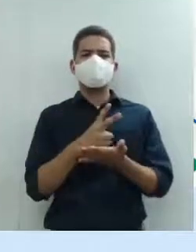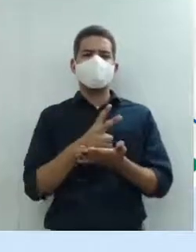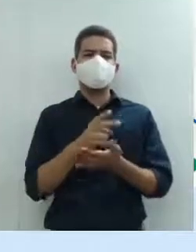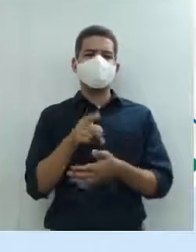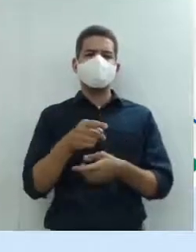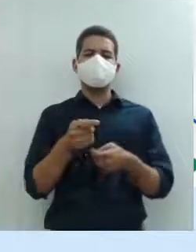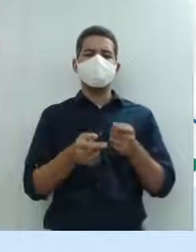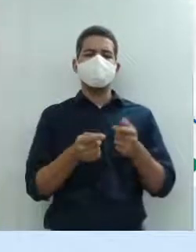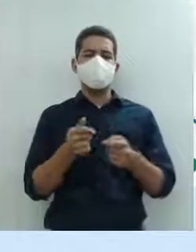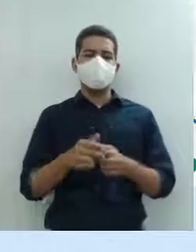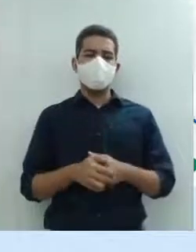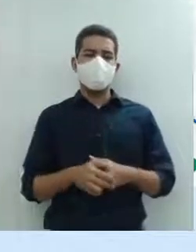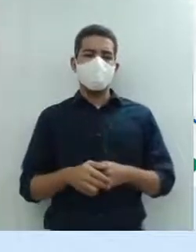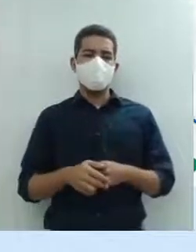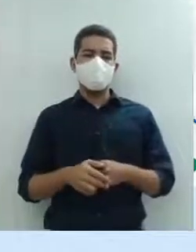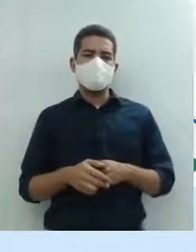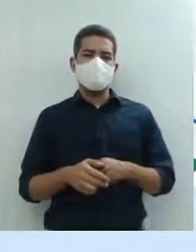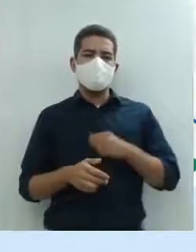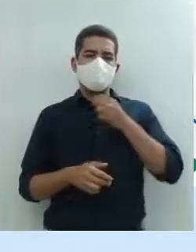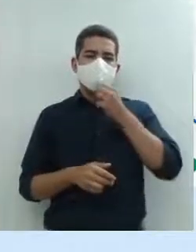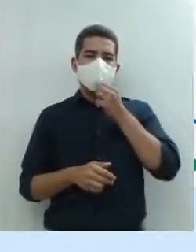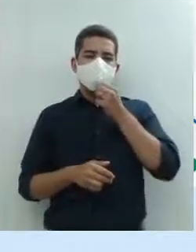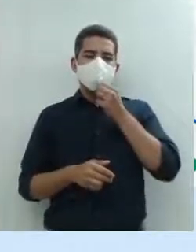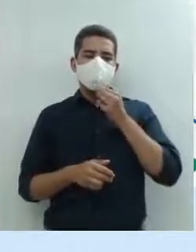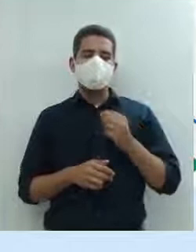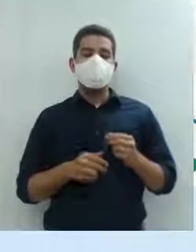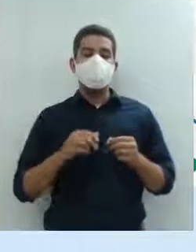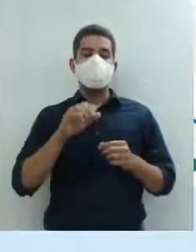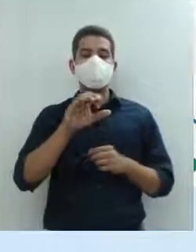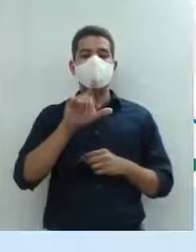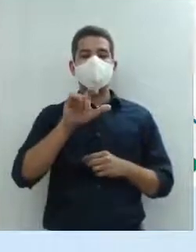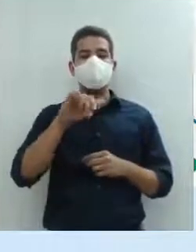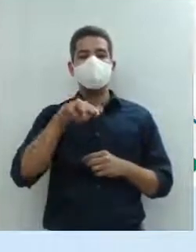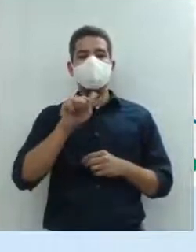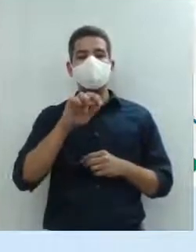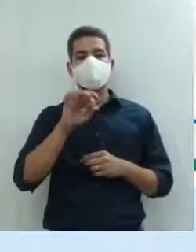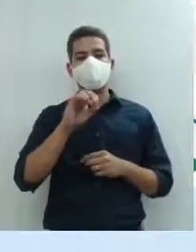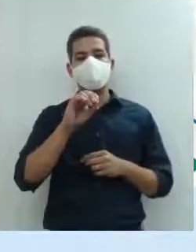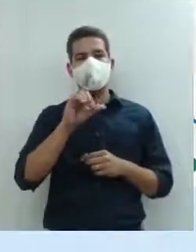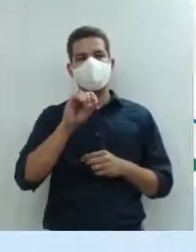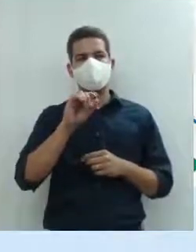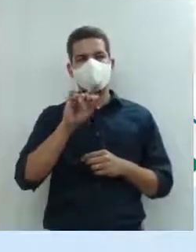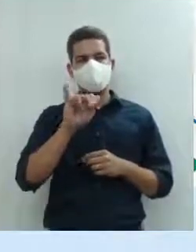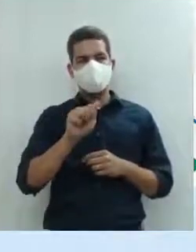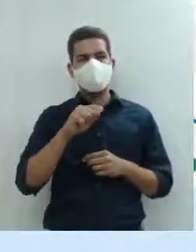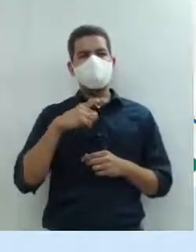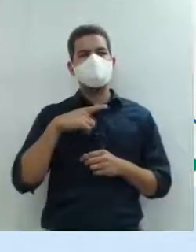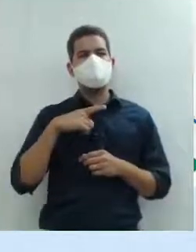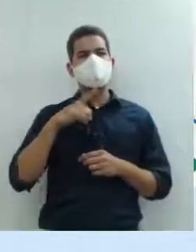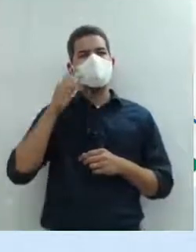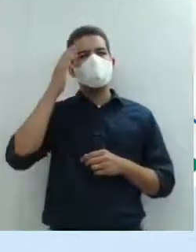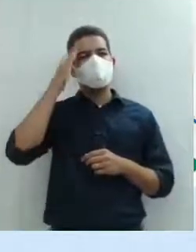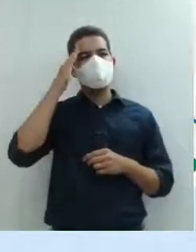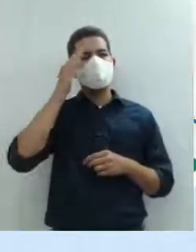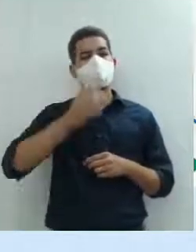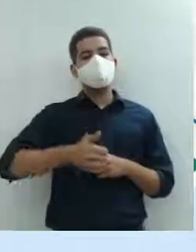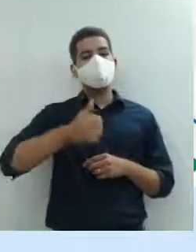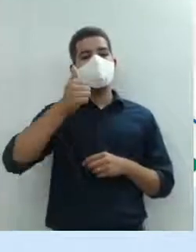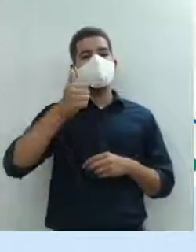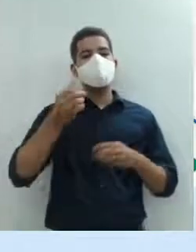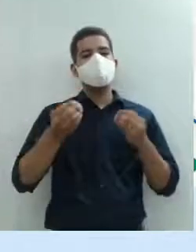vem todo esse clima? Então, a aula de climatologia, ela vem nesta ideia de te levar a compreender melhor